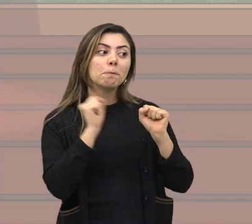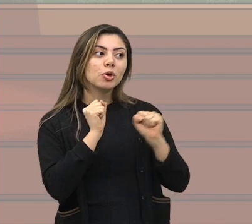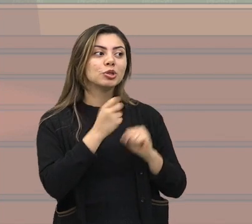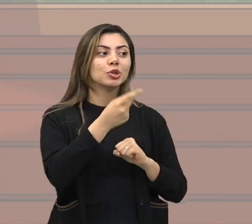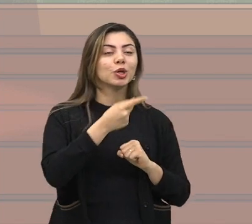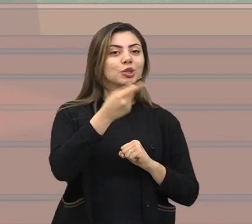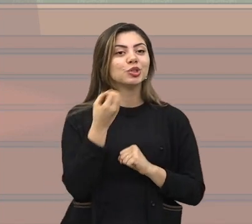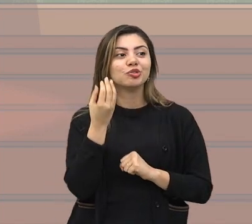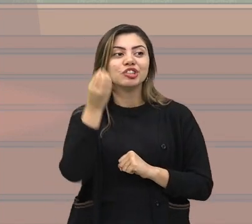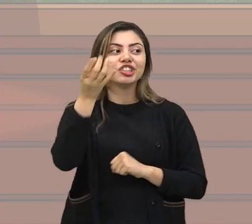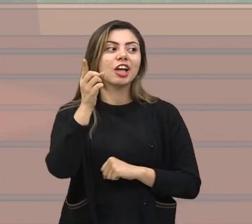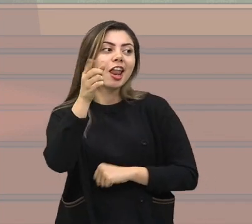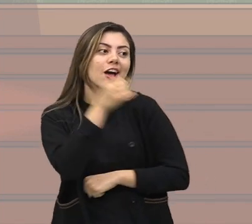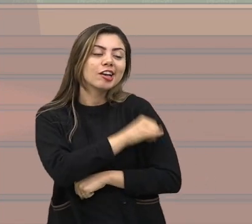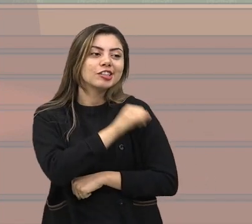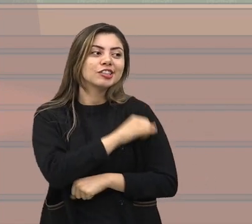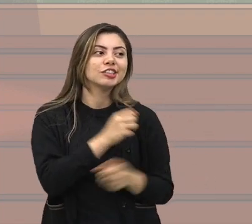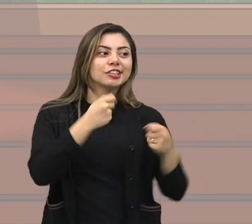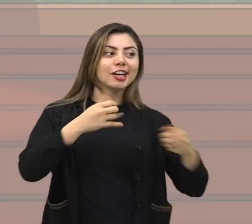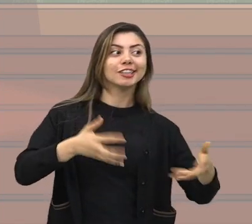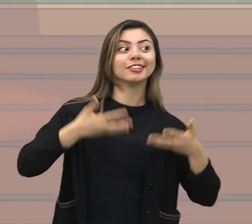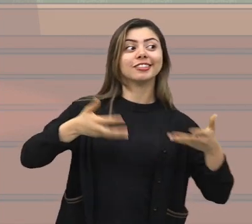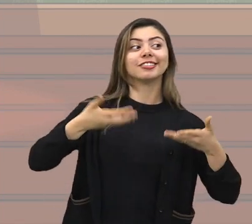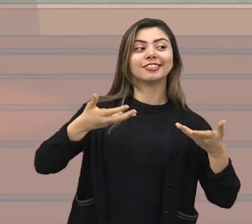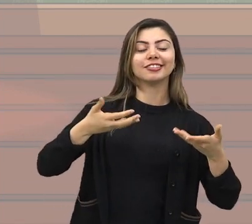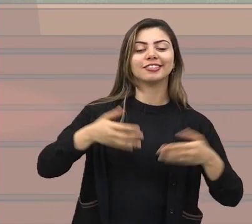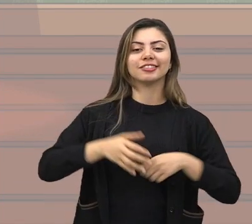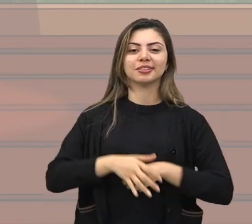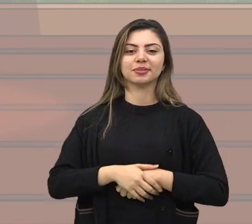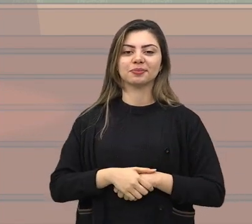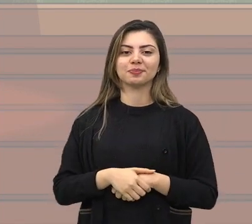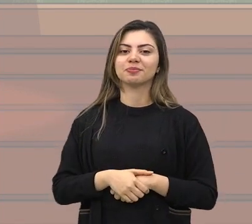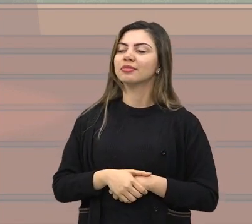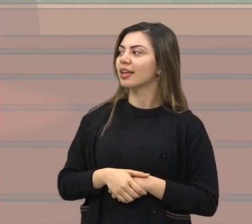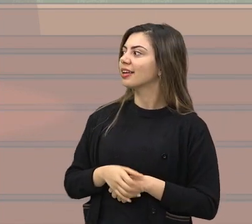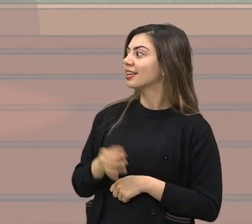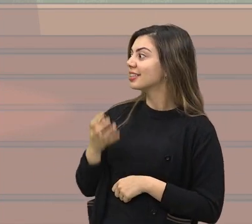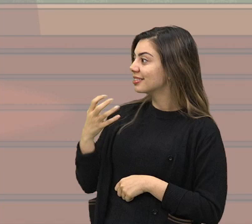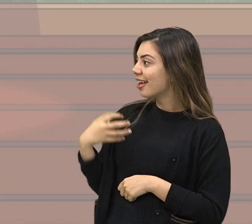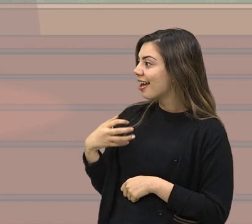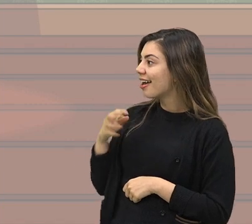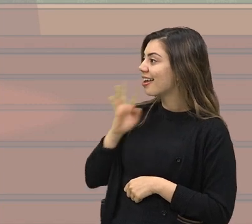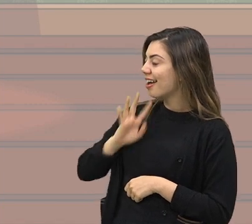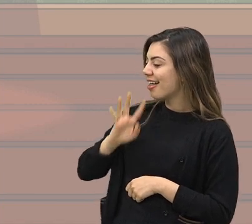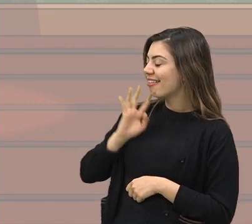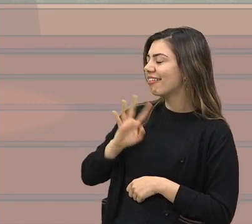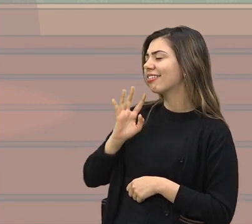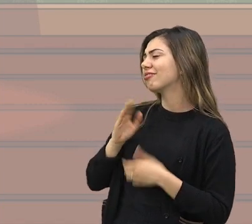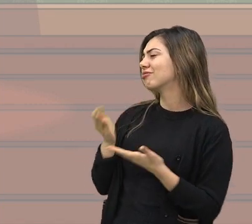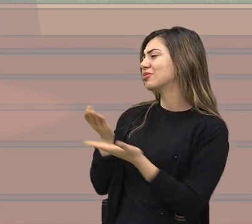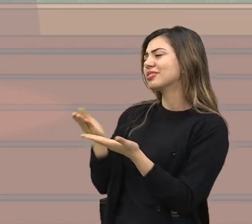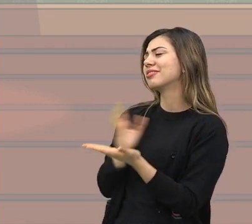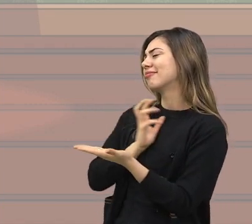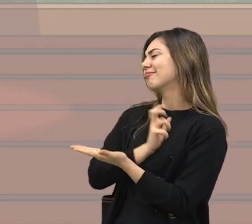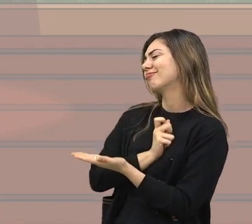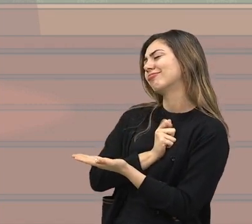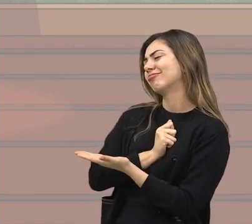de Janeiro para animar as coisas? Sério? Simão, você é um